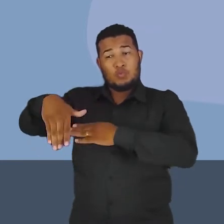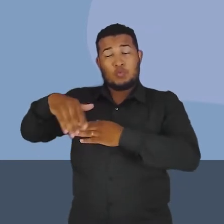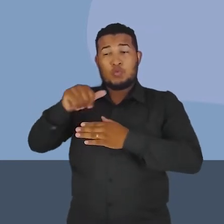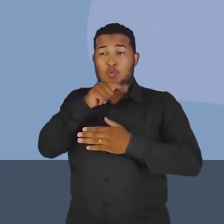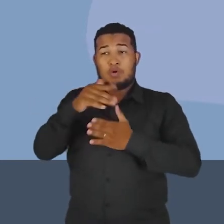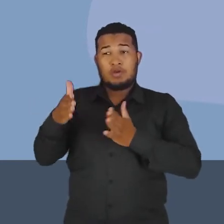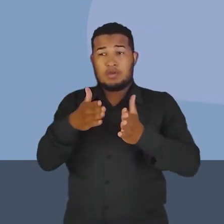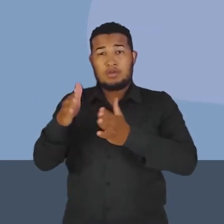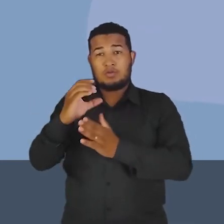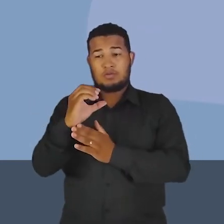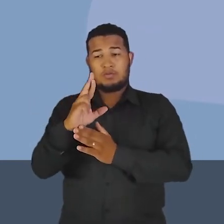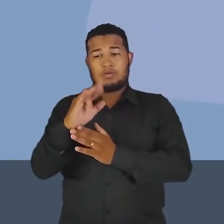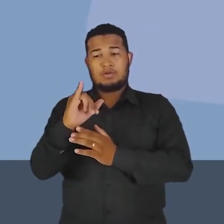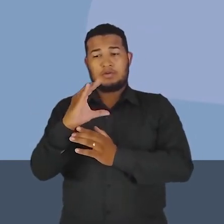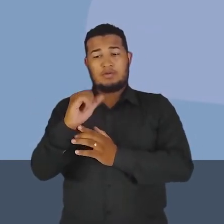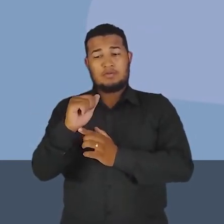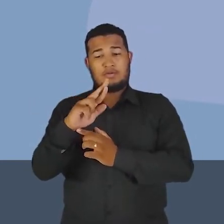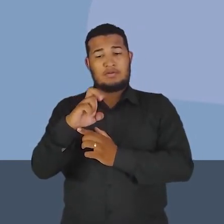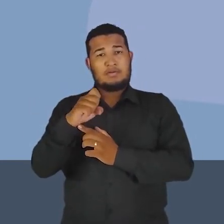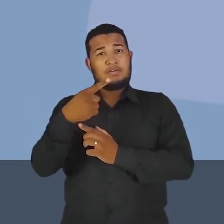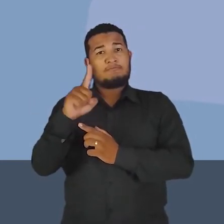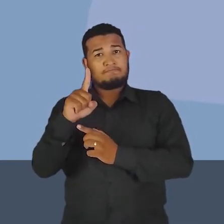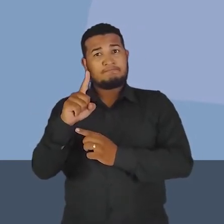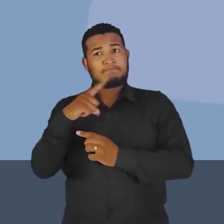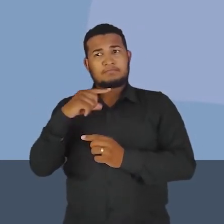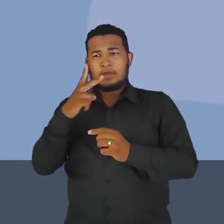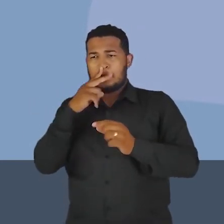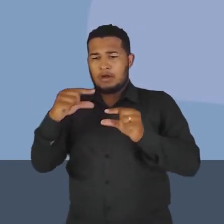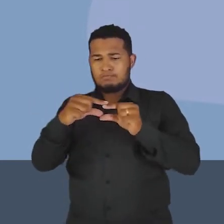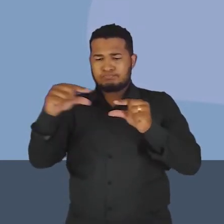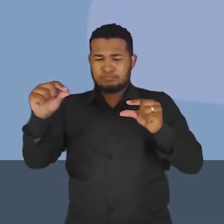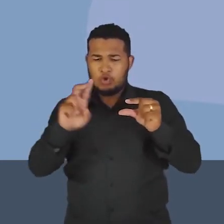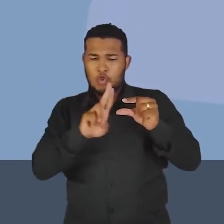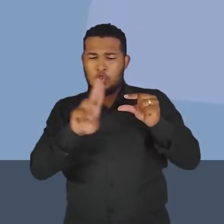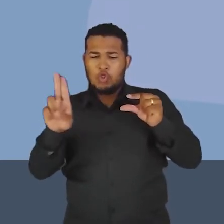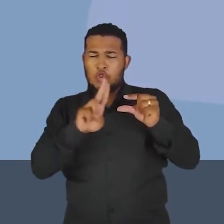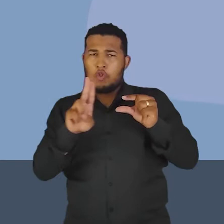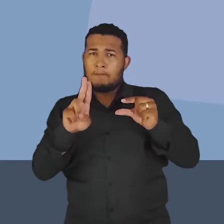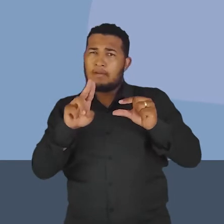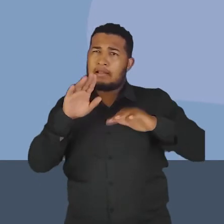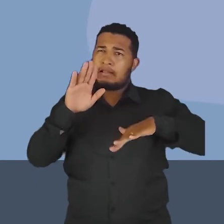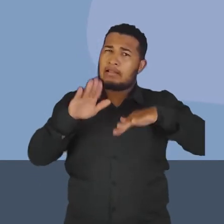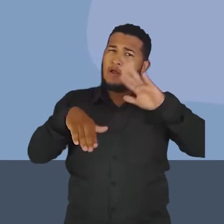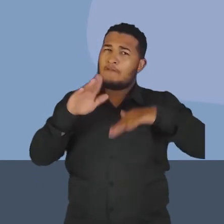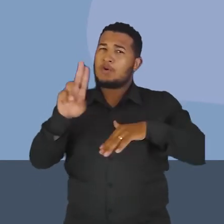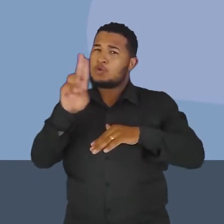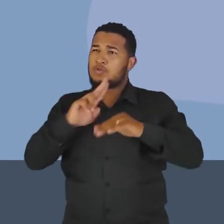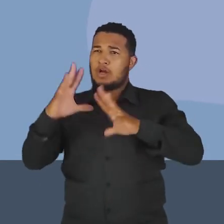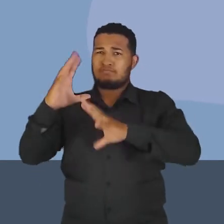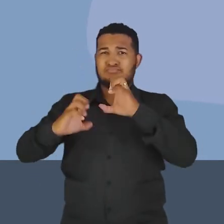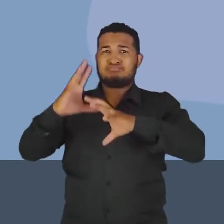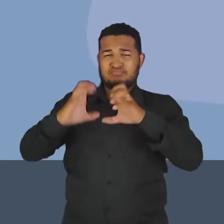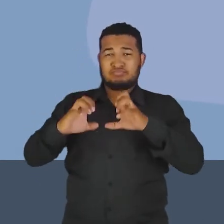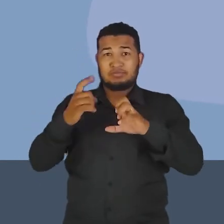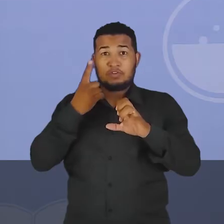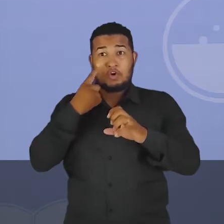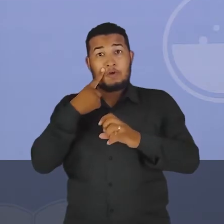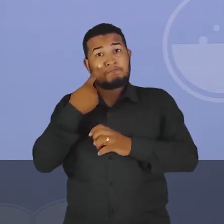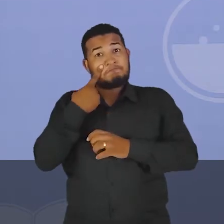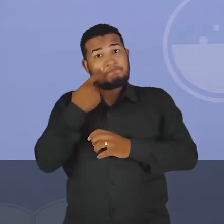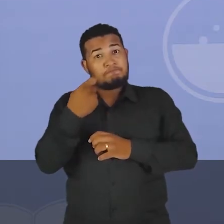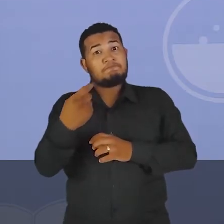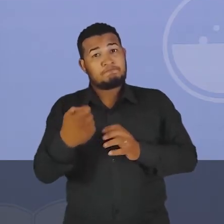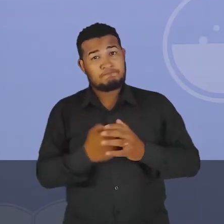perdão, e foi uma espada encontrada que pertencia a um nobre português e que talvez tenha sido usada na Batalha do Cricaré. Olha que